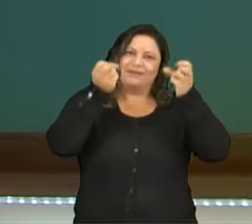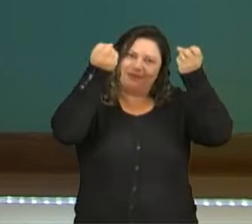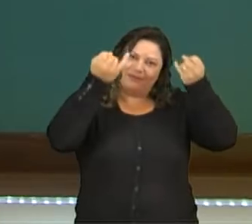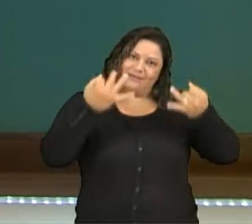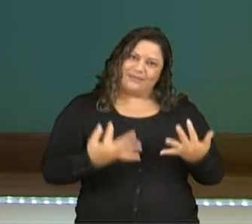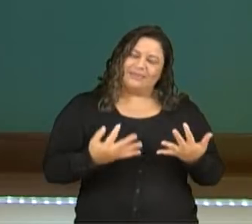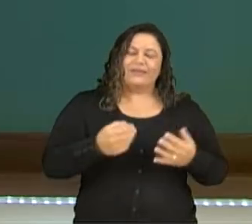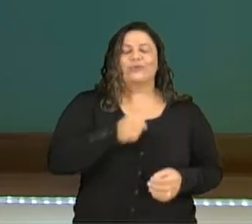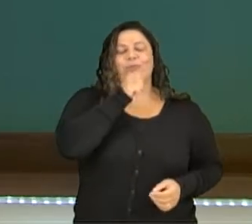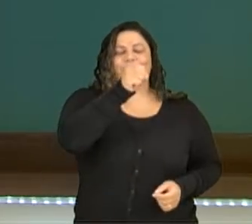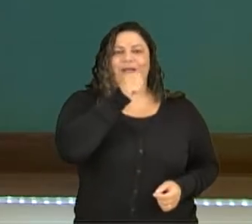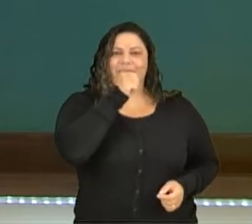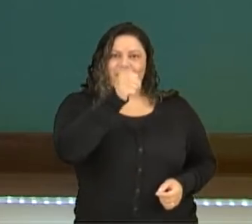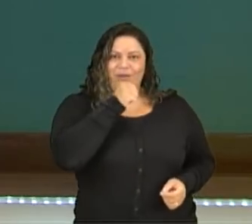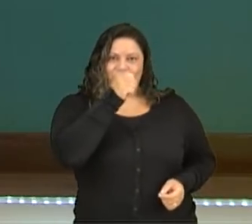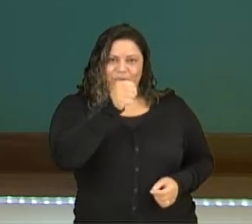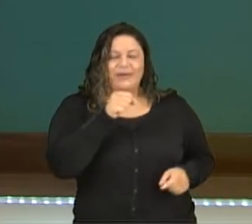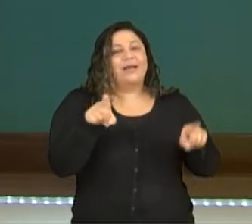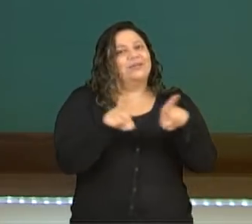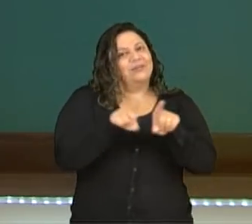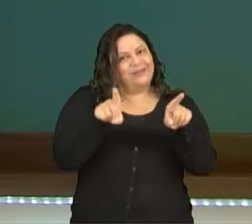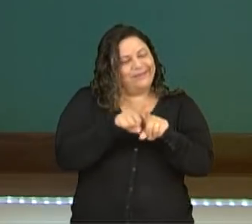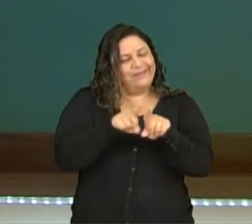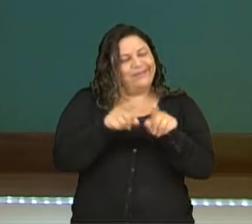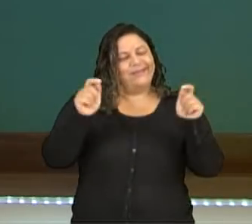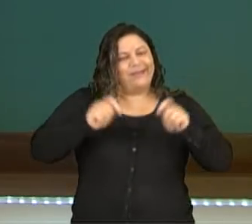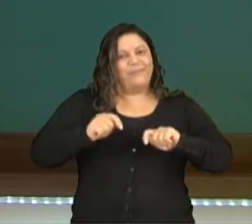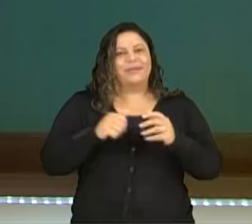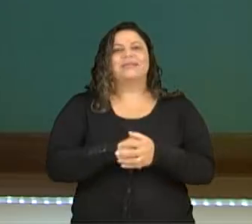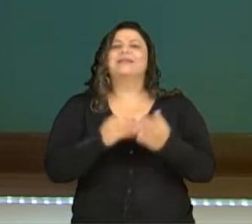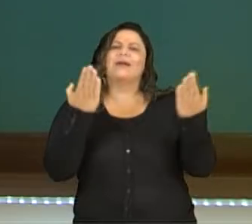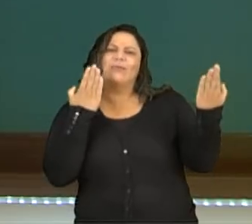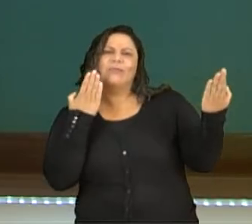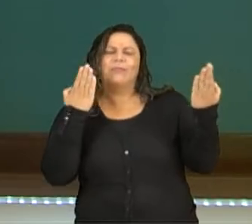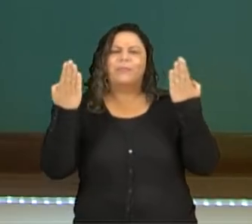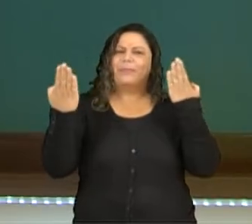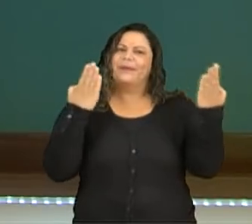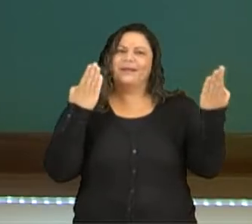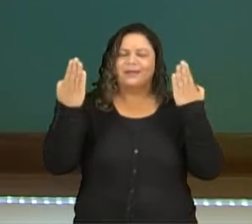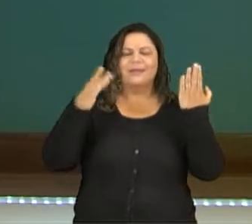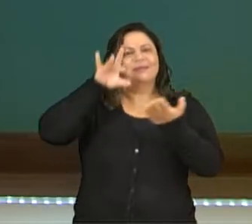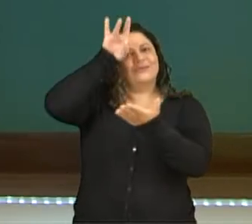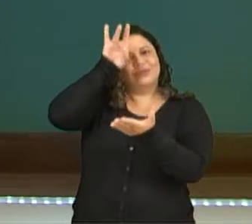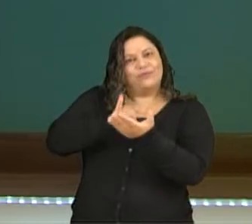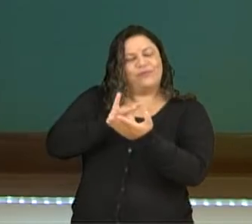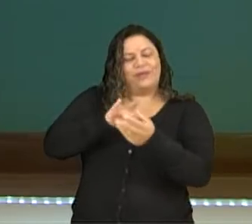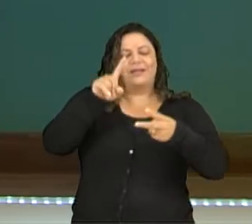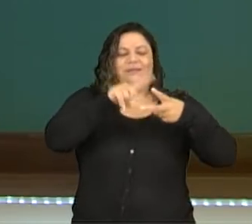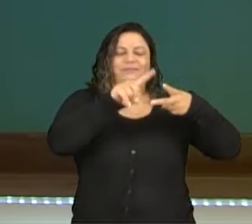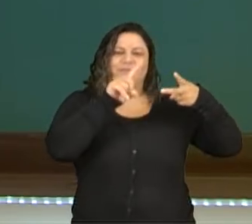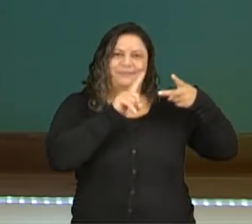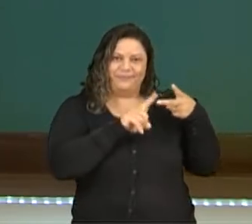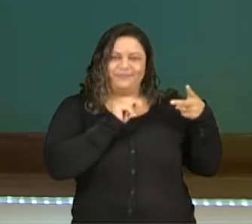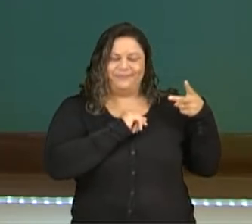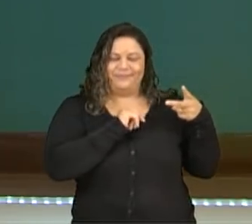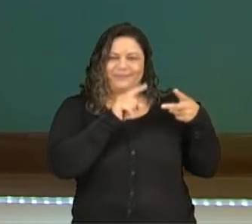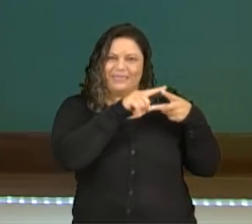sobre reportagem e também a gente fez essa comparação de fatos entre notícia e